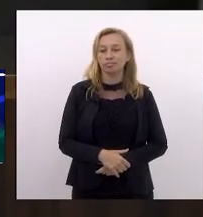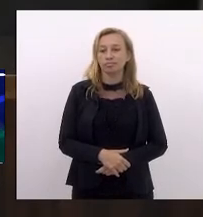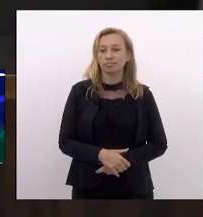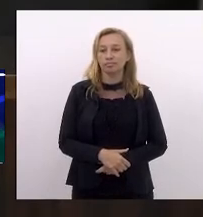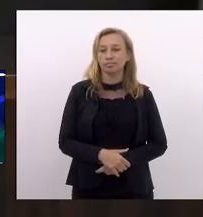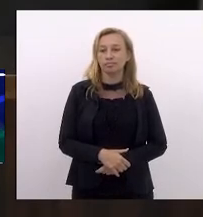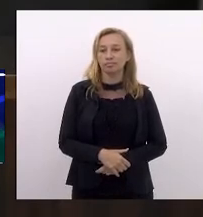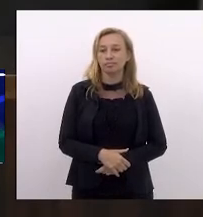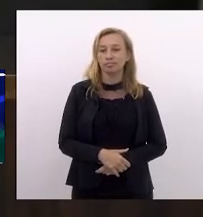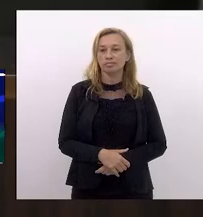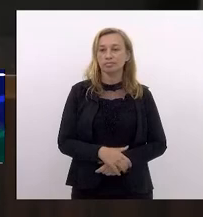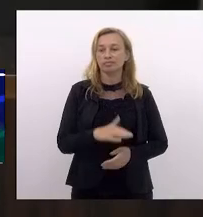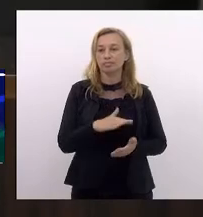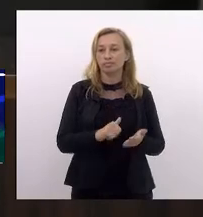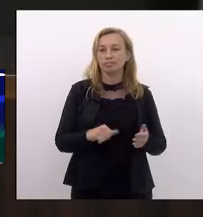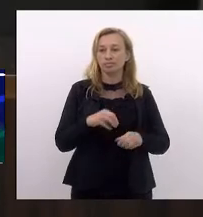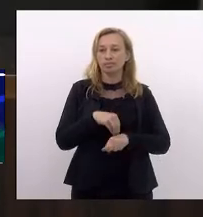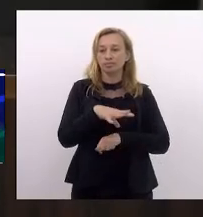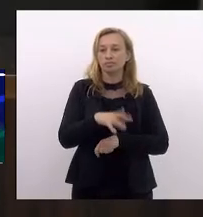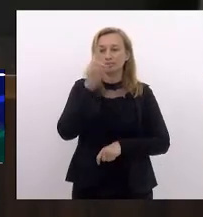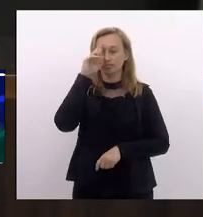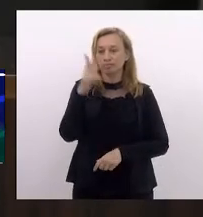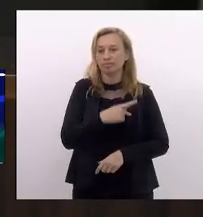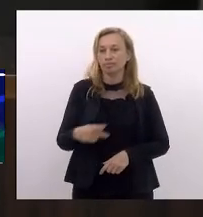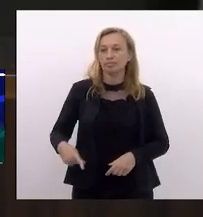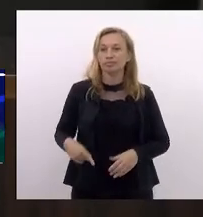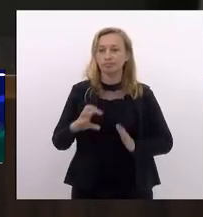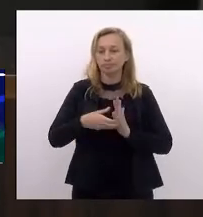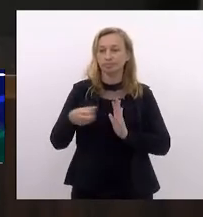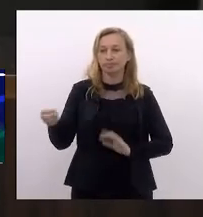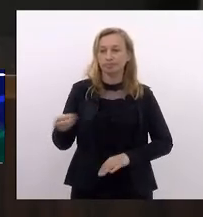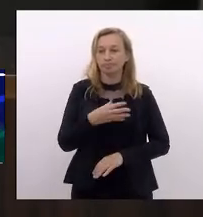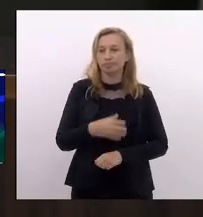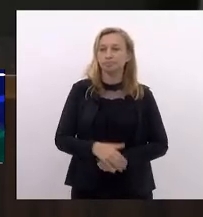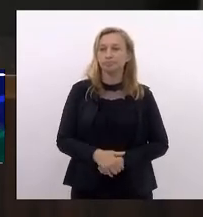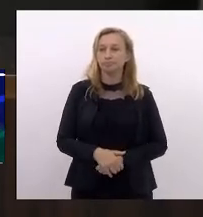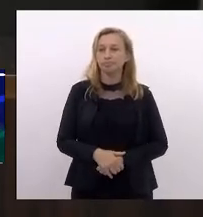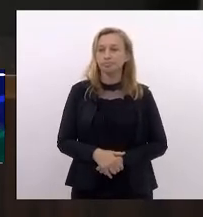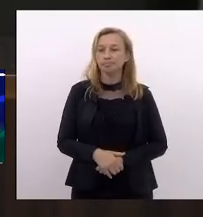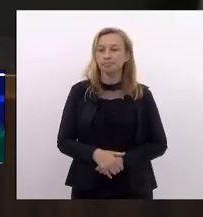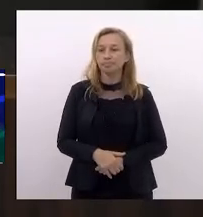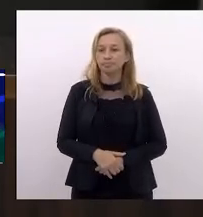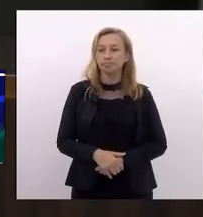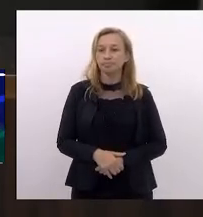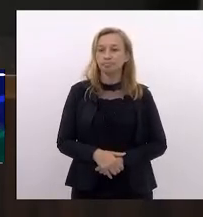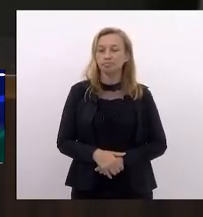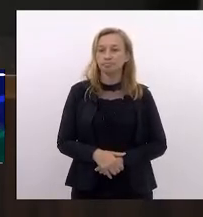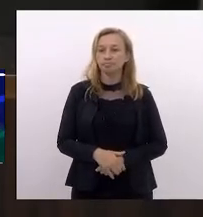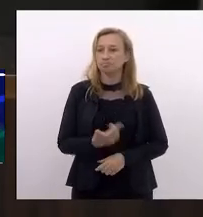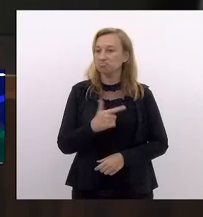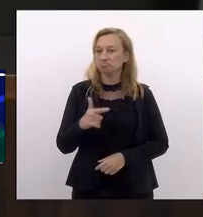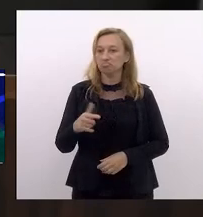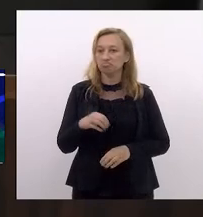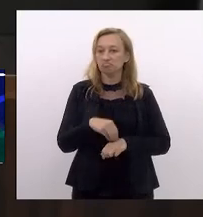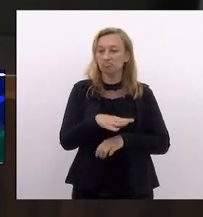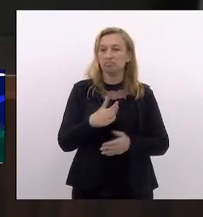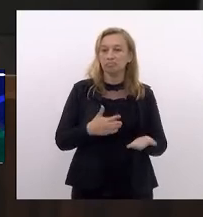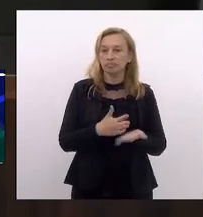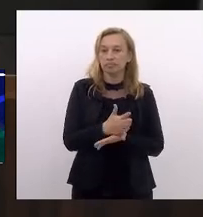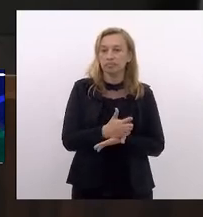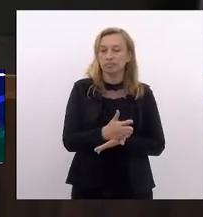o mercado pessoal retirou destaques um presente que é se for da bancada do pessoal a gente retira não havendo está que tá